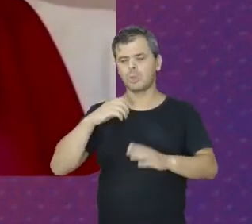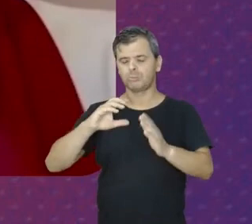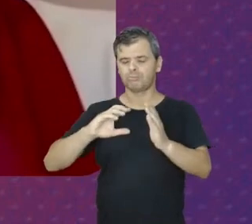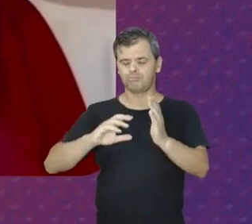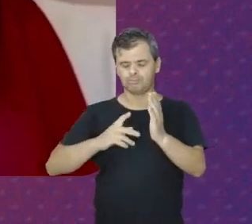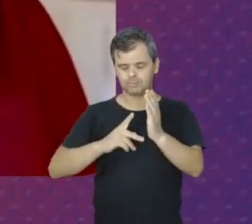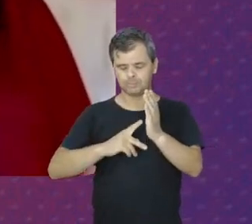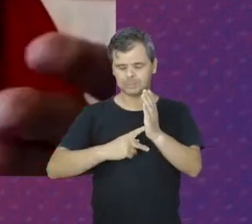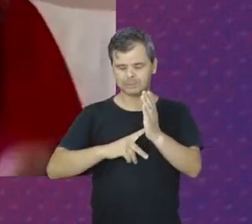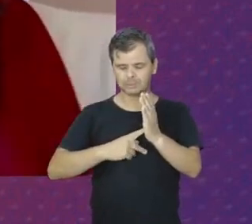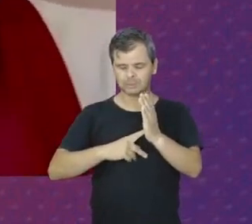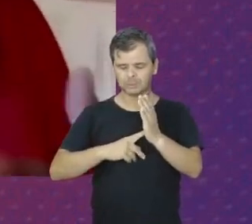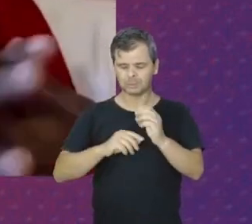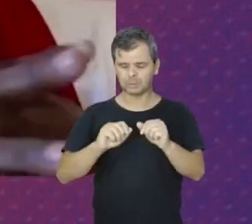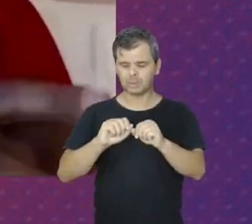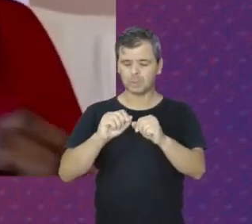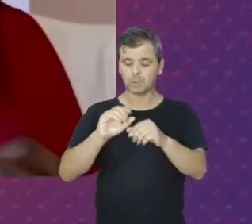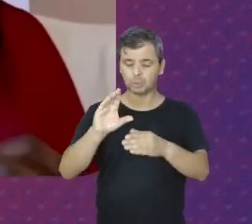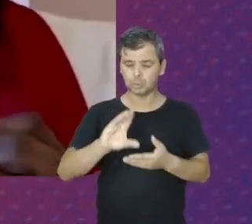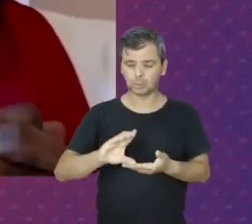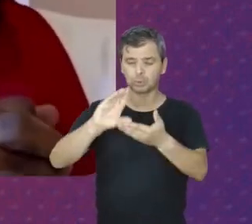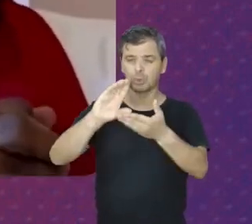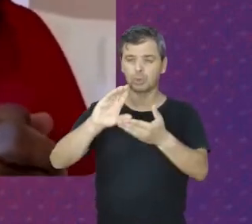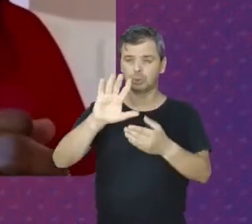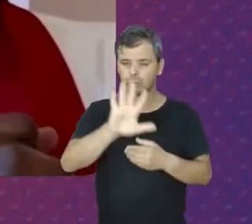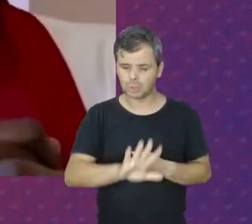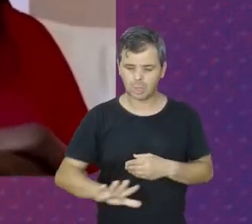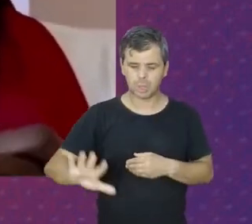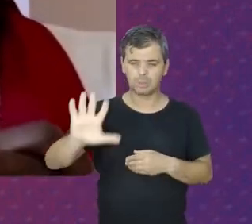sindicatos, nos nossos conselhos nacionais